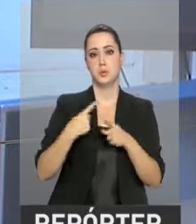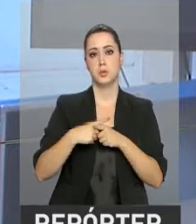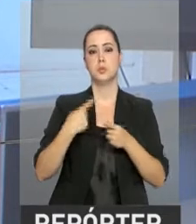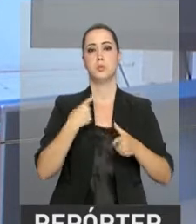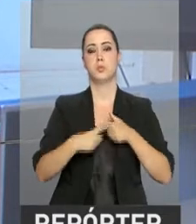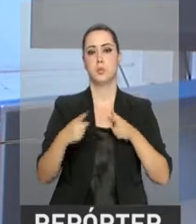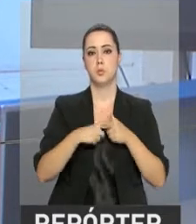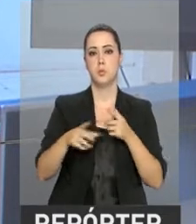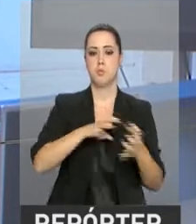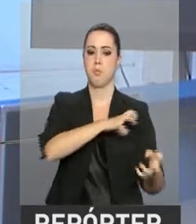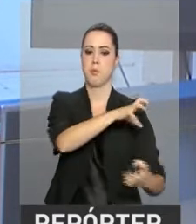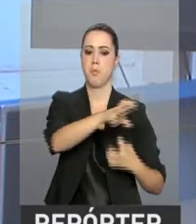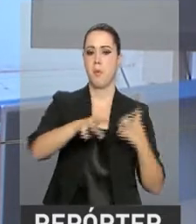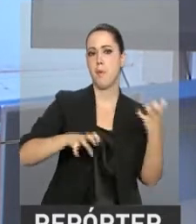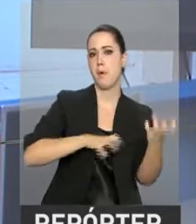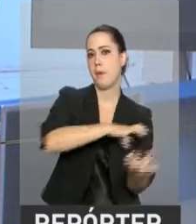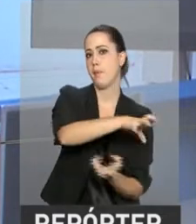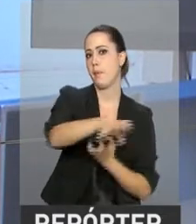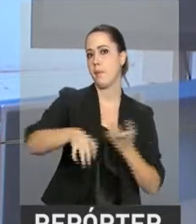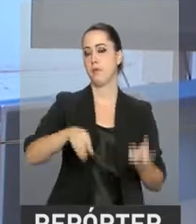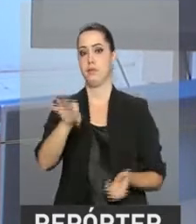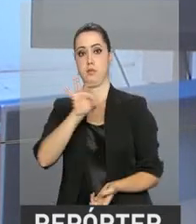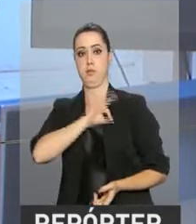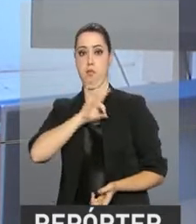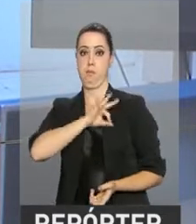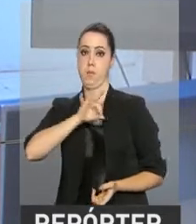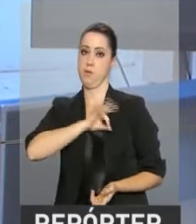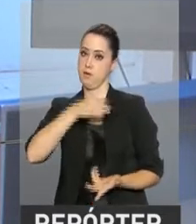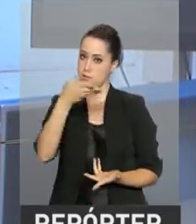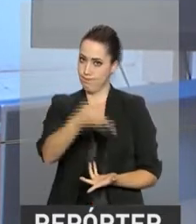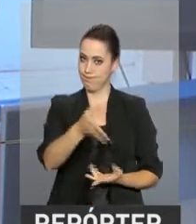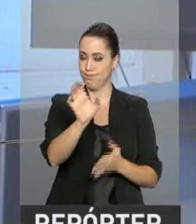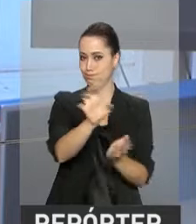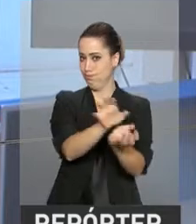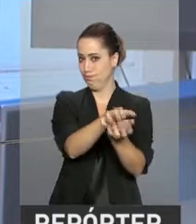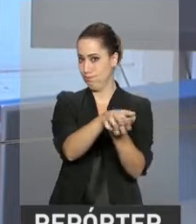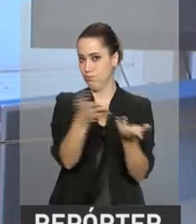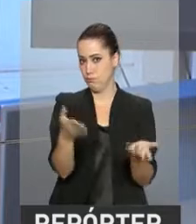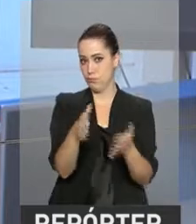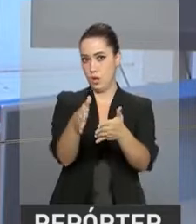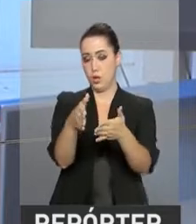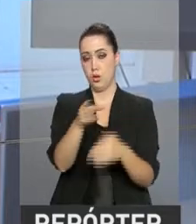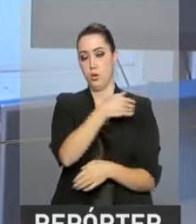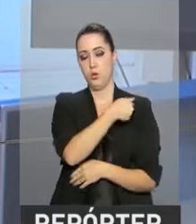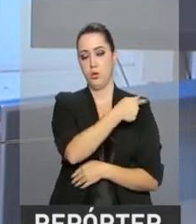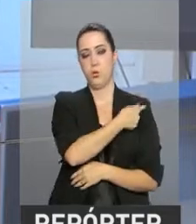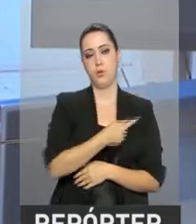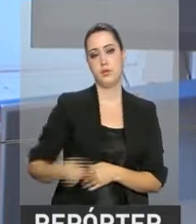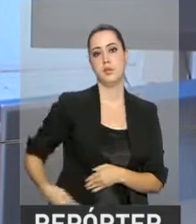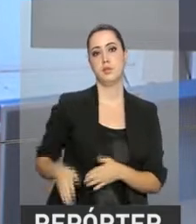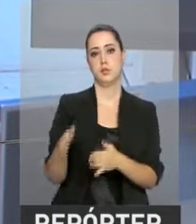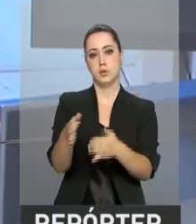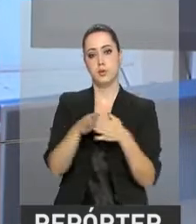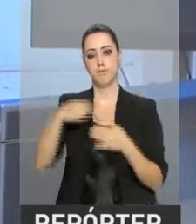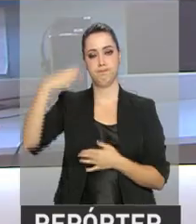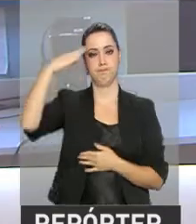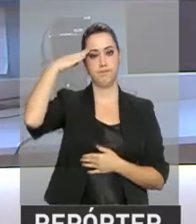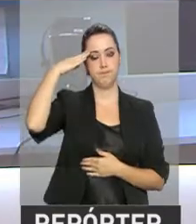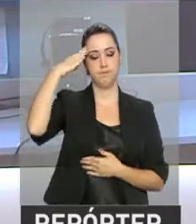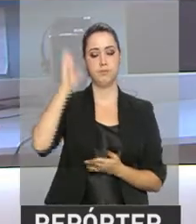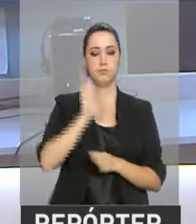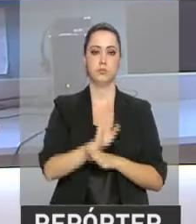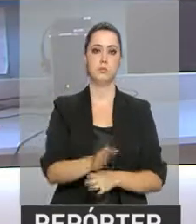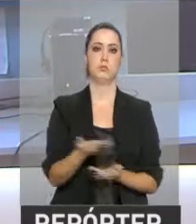geral da polícia militar no estado a presença dos militares foi solicitada pelo governador paulo câmara ao presidente michel temer